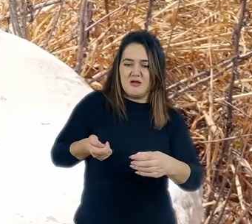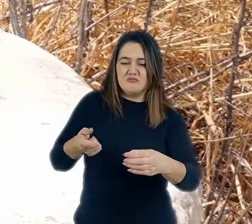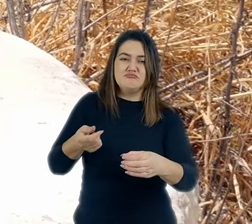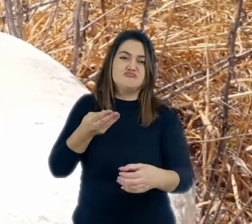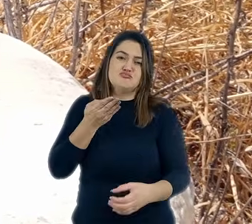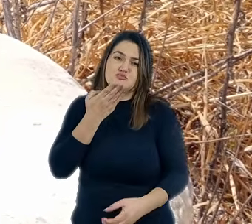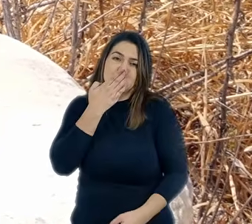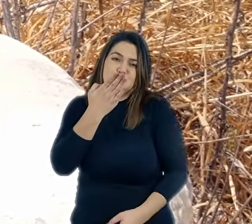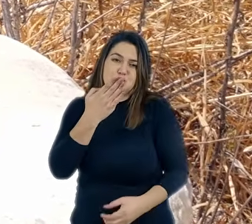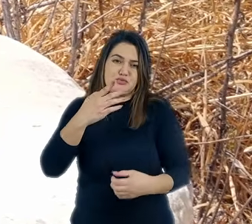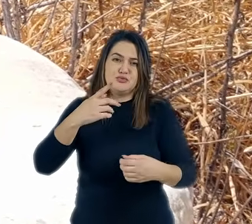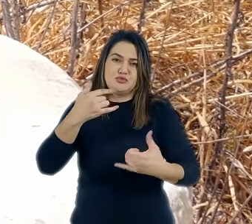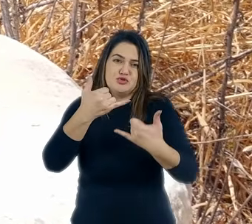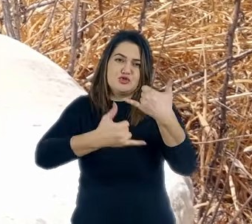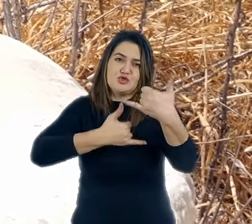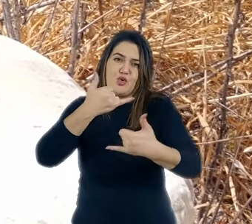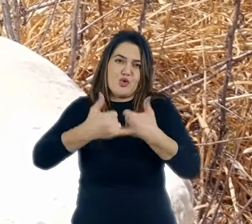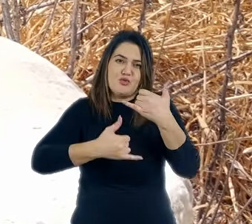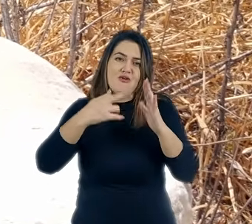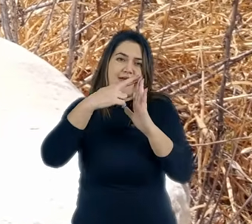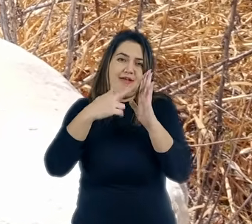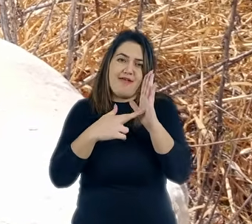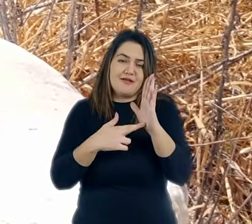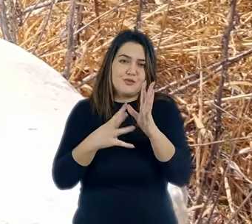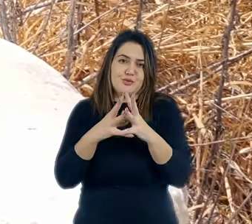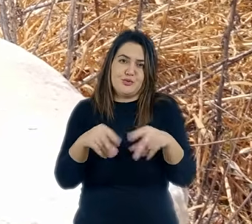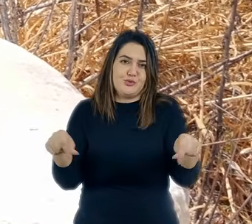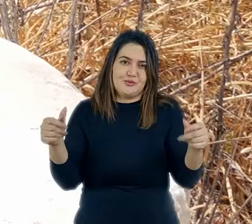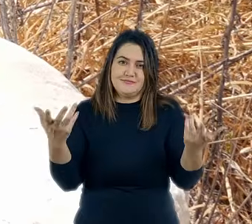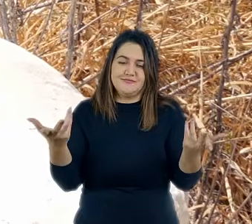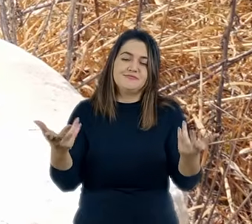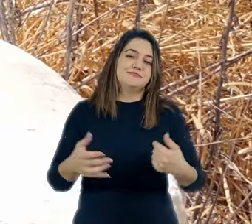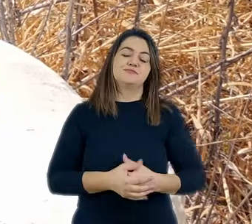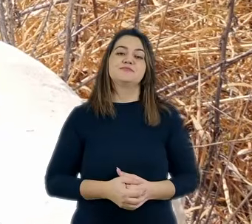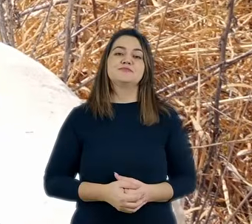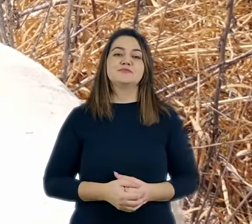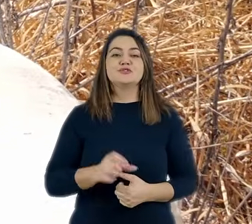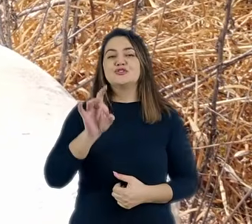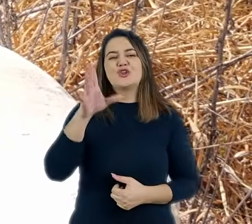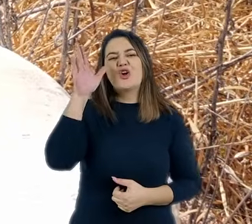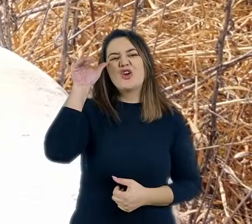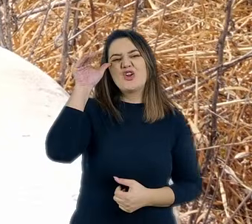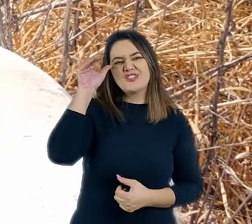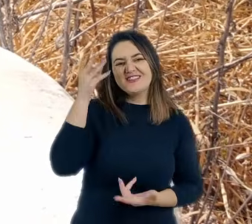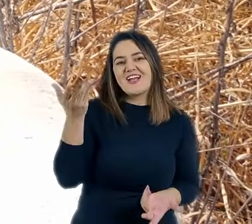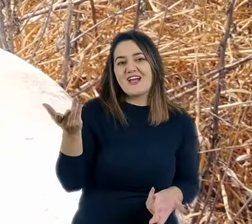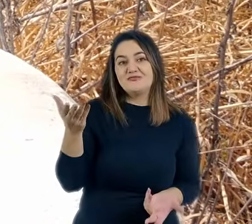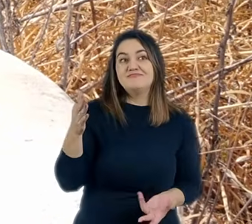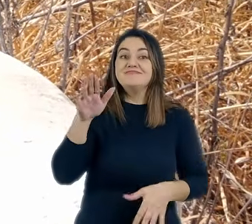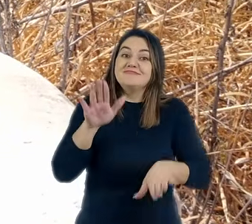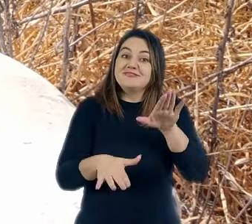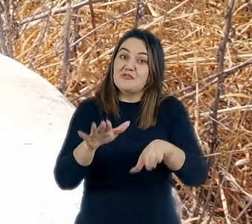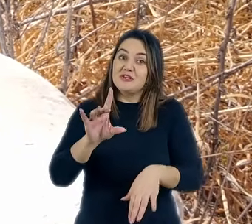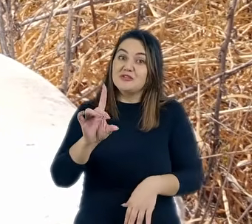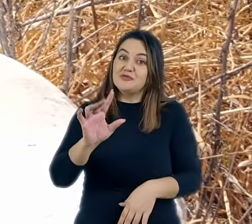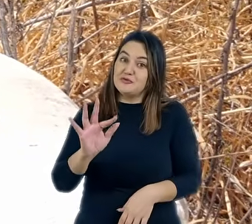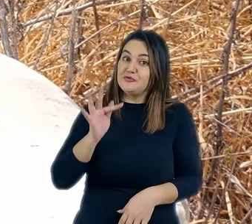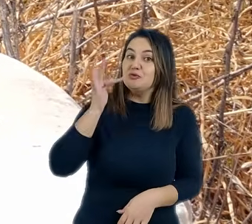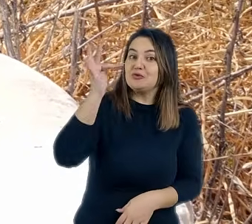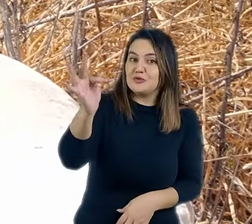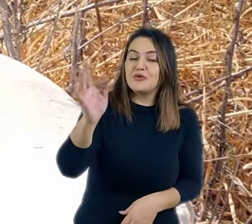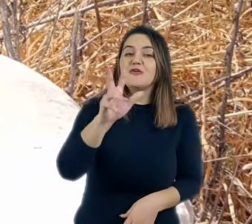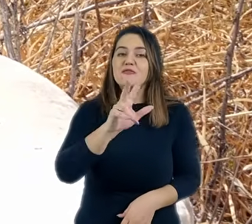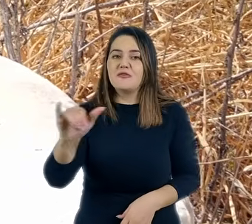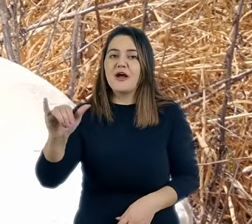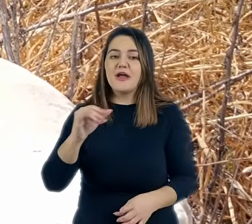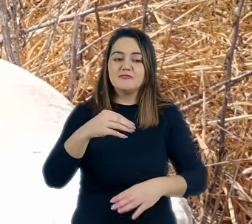algum tipo de jogo cujas regras sumiram na poeira do tempo. São curiosidades. Quem sabe um dia vamos